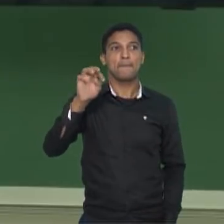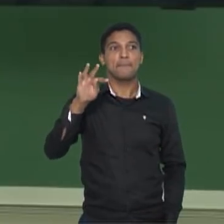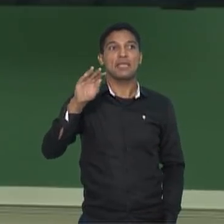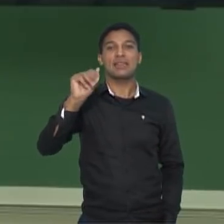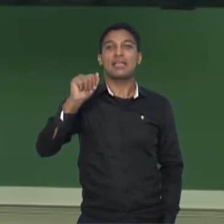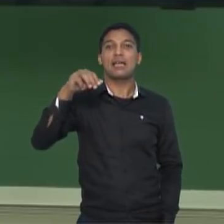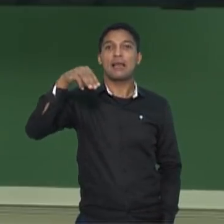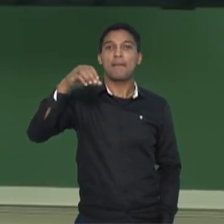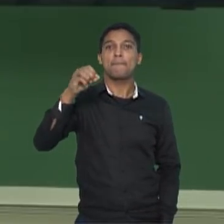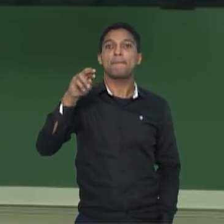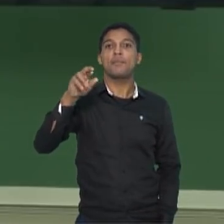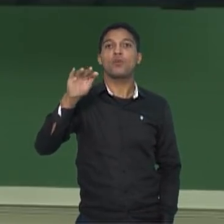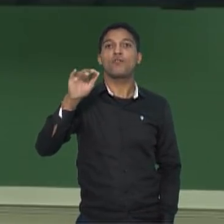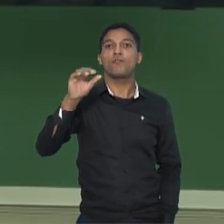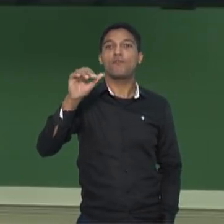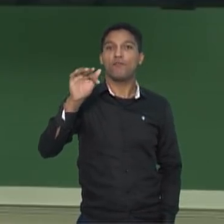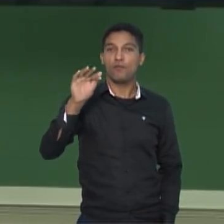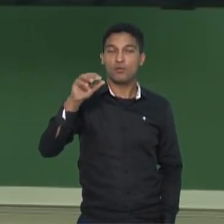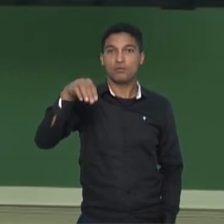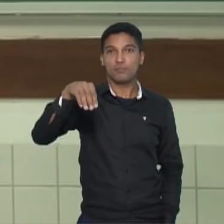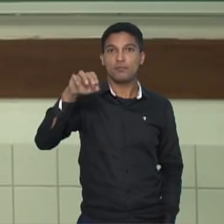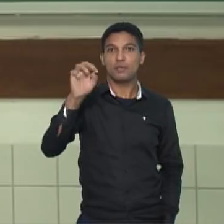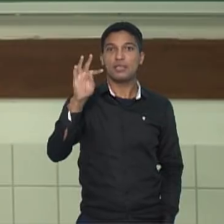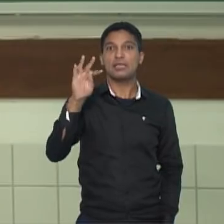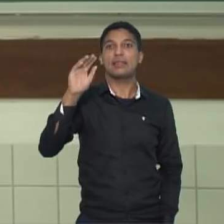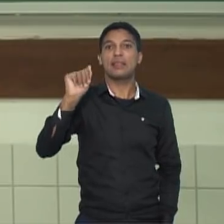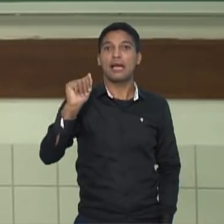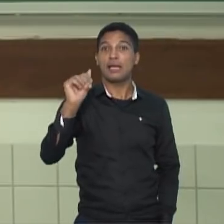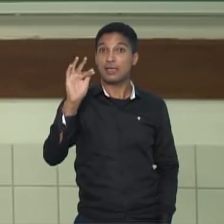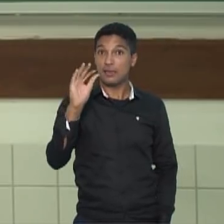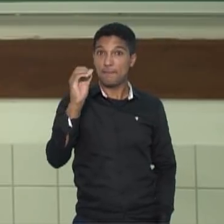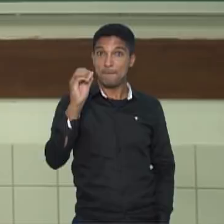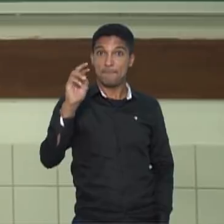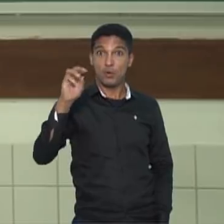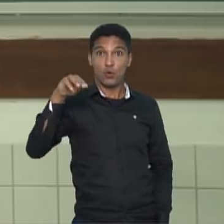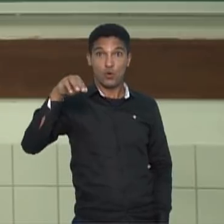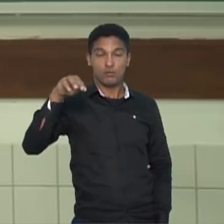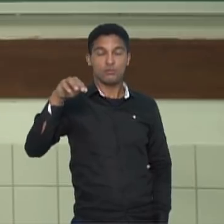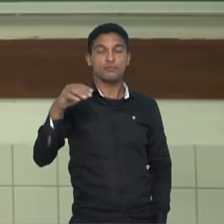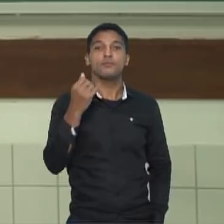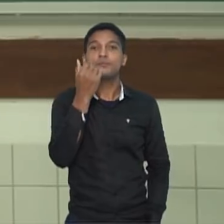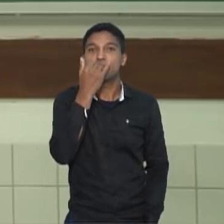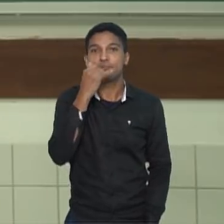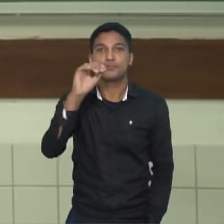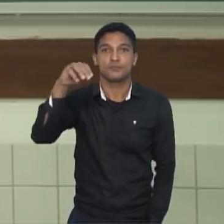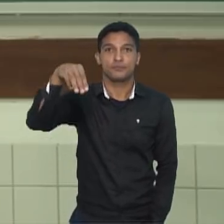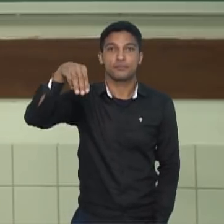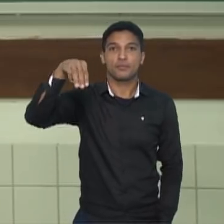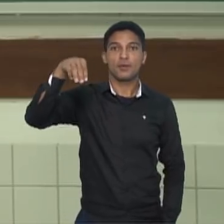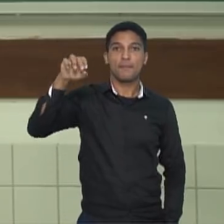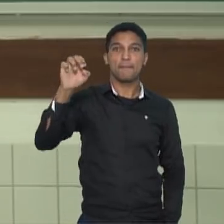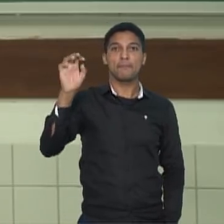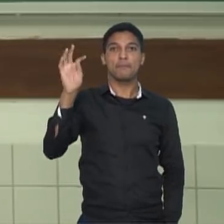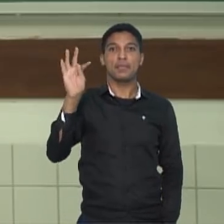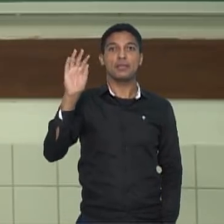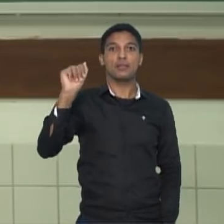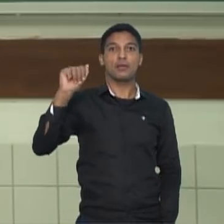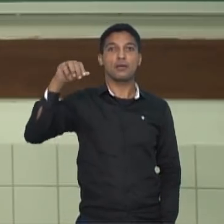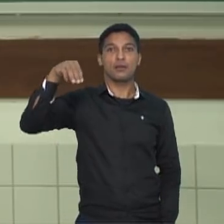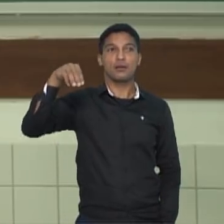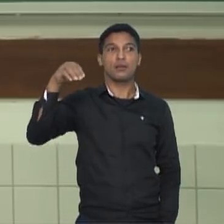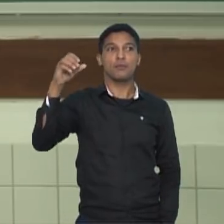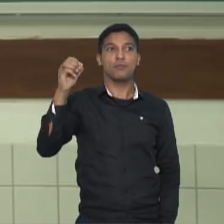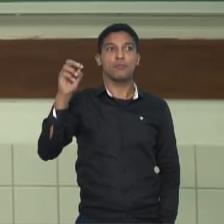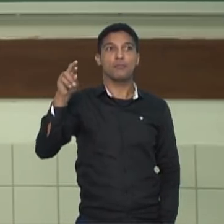significa transformação. A transformação da rocha metamórfica, ela ocorre por